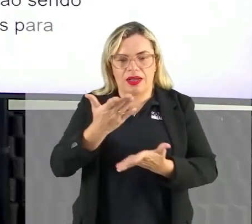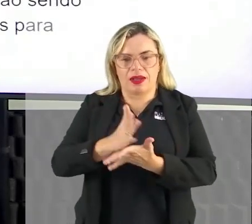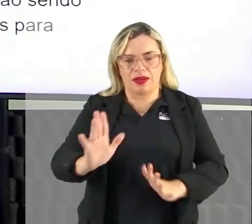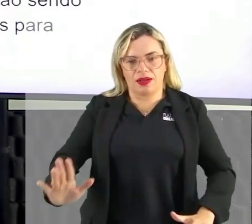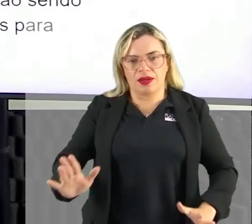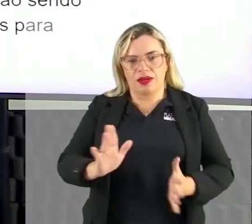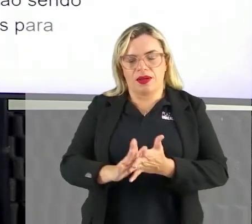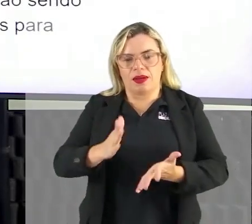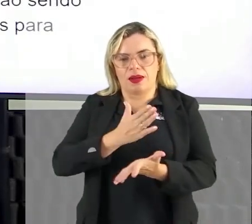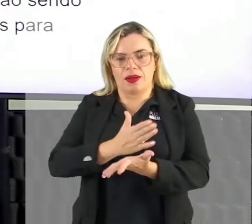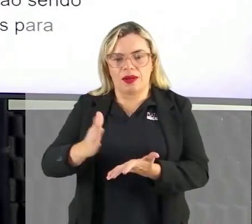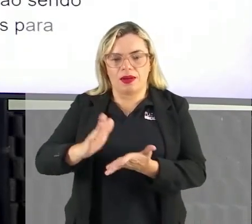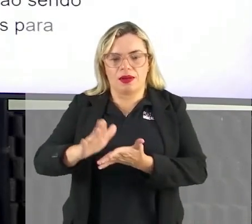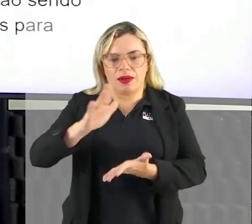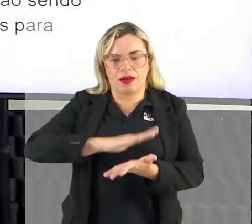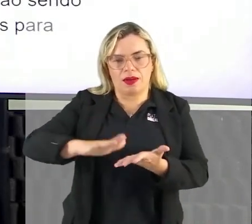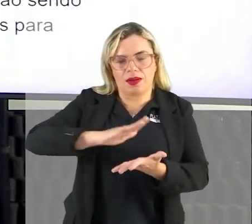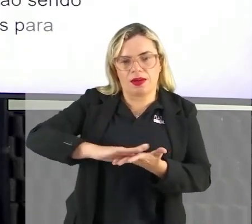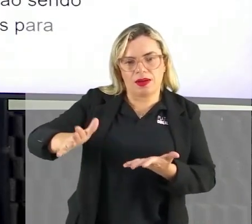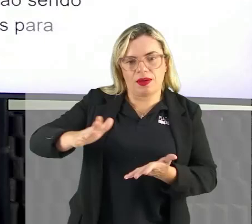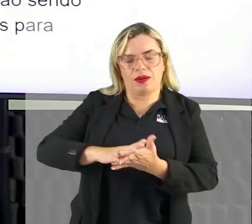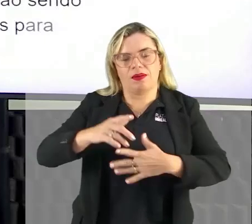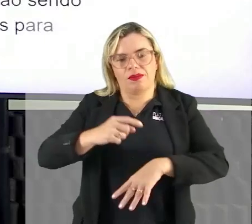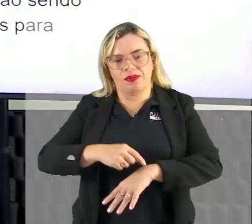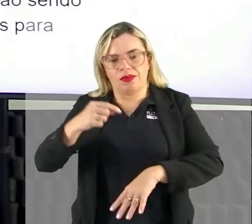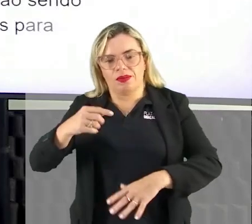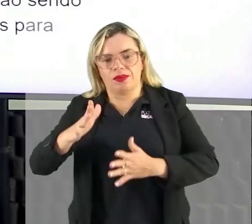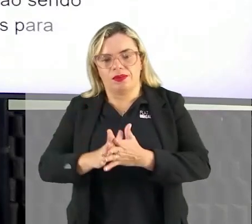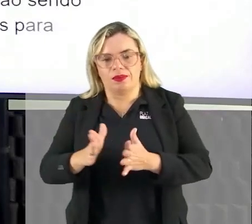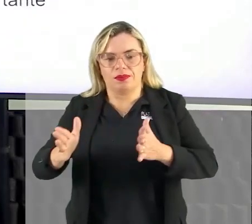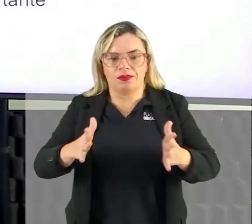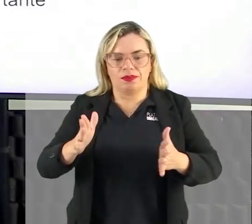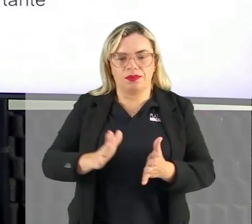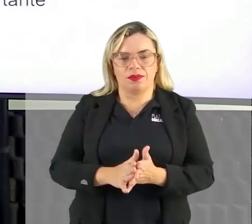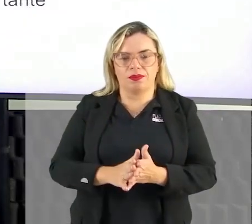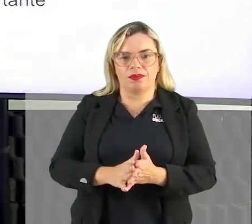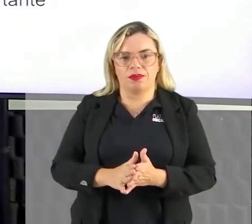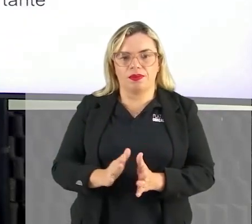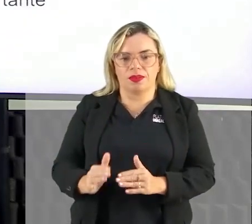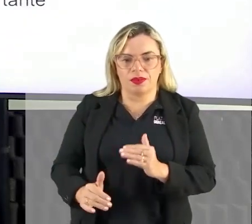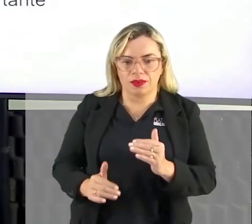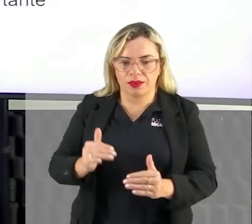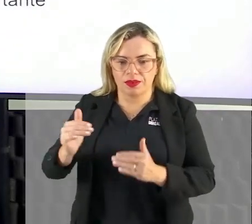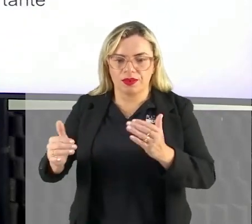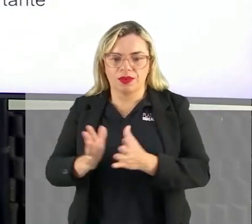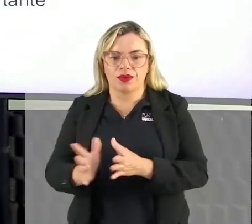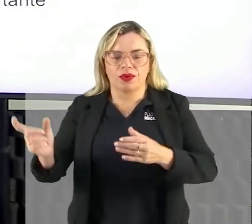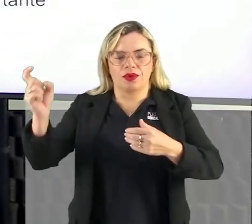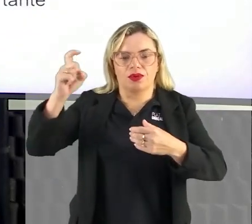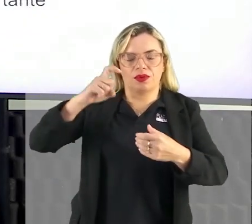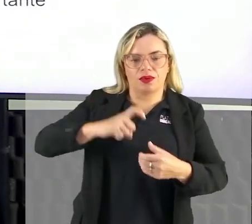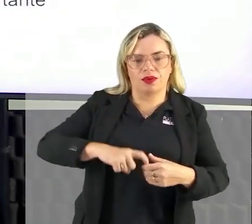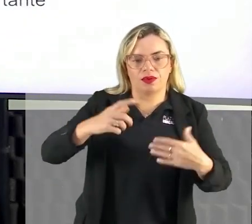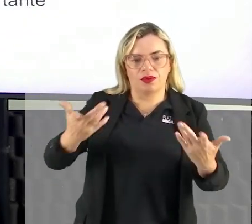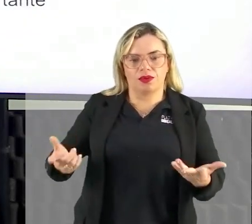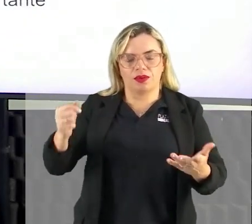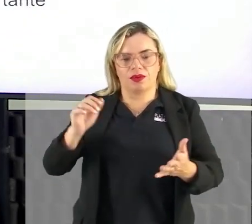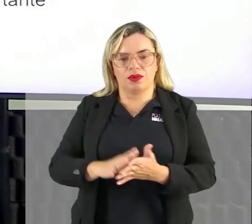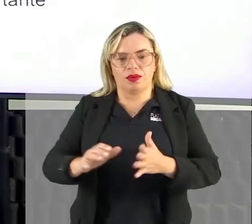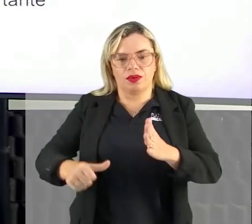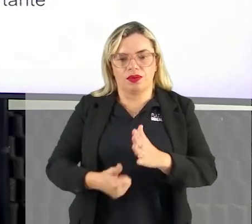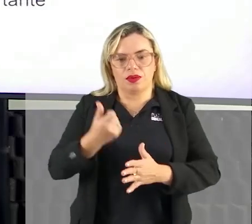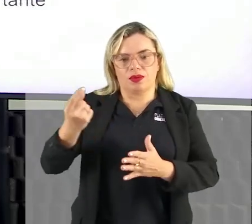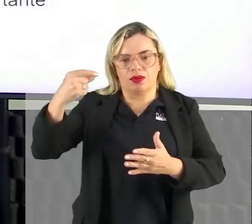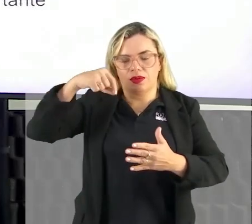a gastar energia, tempo, dinheiro para reconstruir. Vamos lá. As primeiras unidades estão submersas há quase